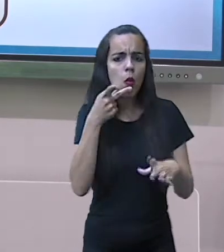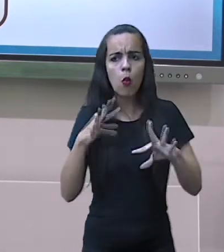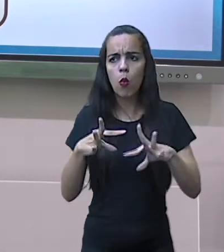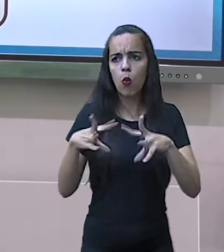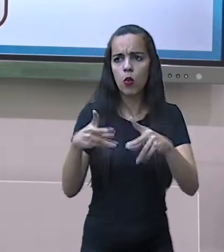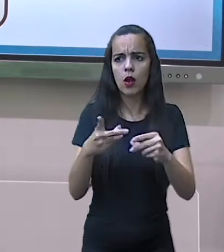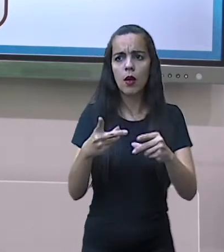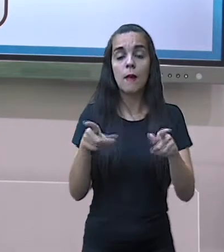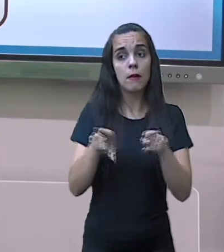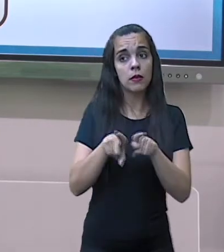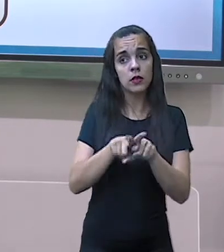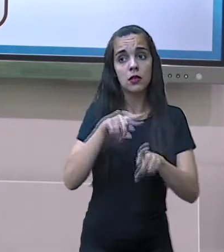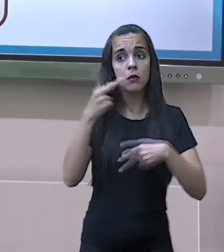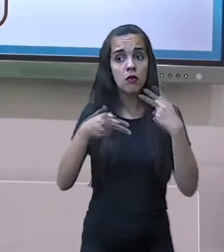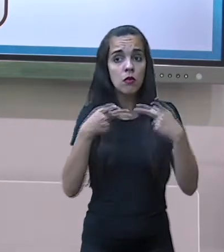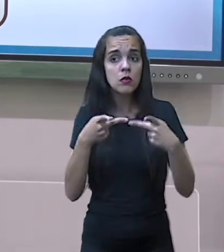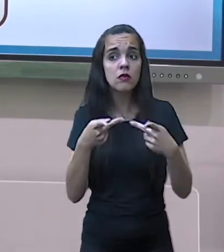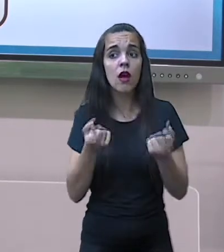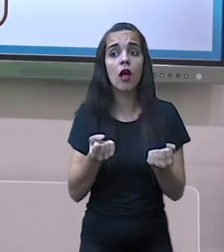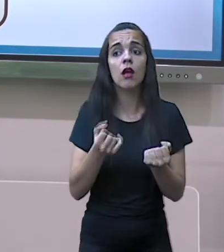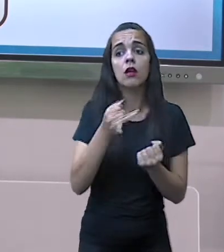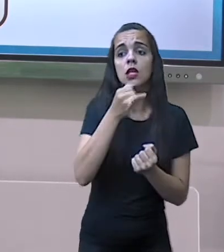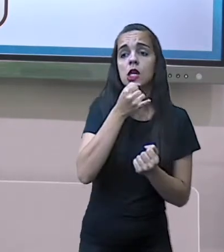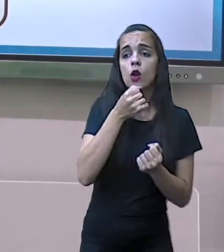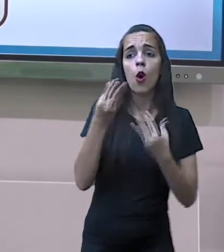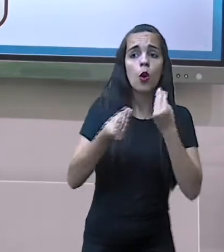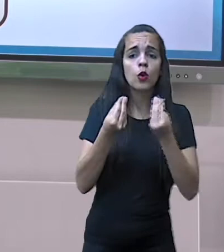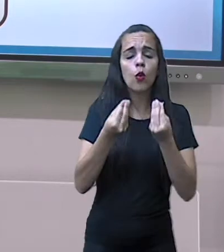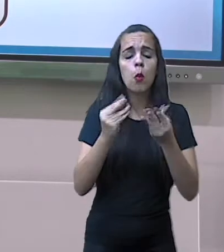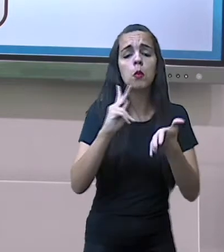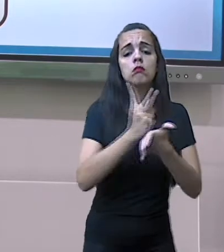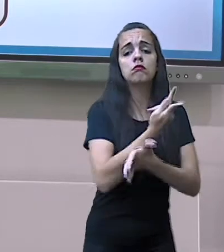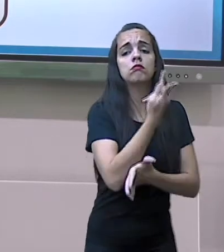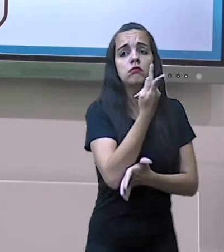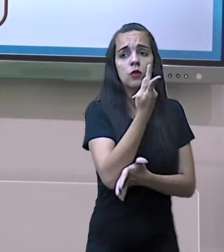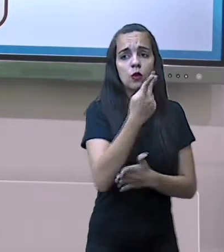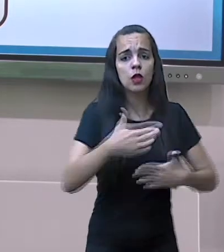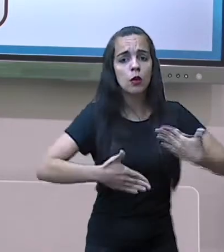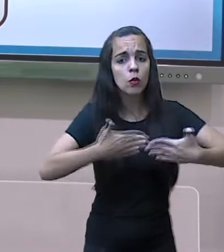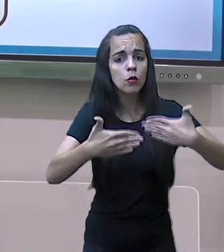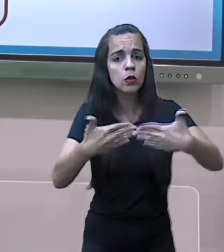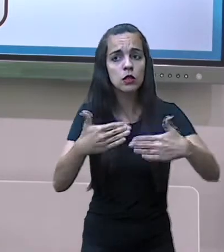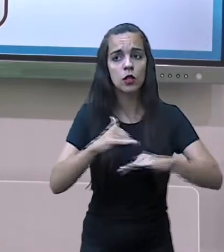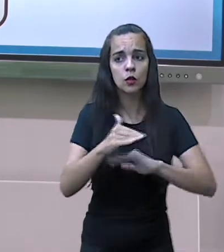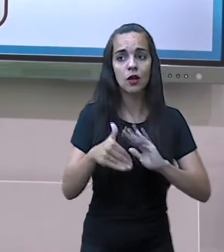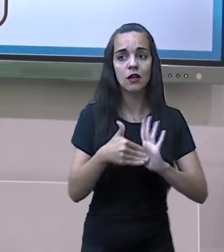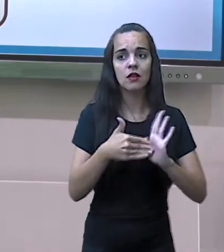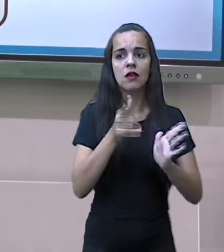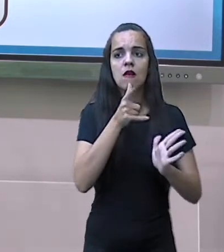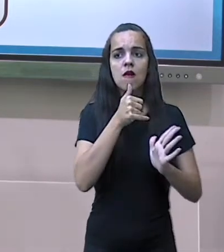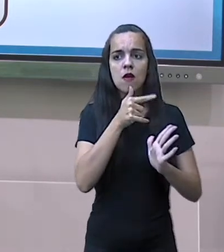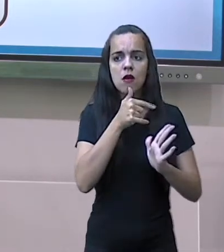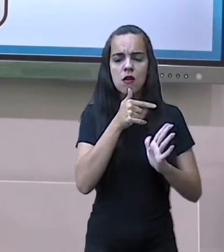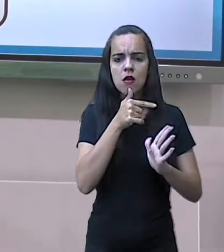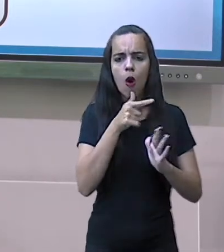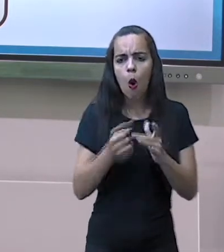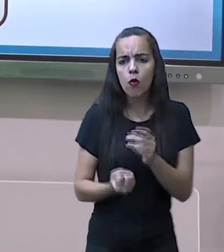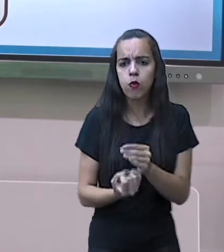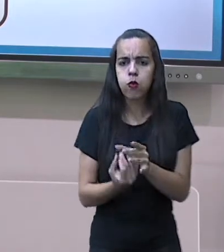também nós vamos falar da evaporação que acontece, que quando a água vai